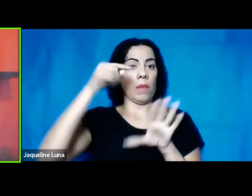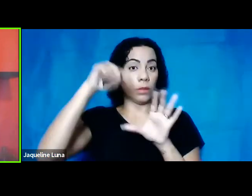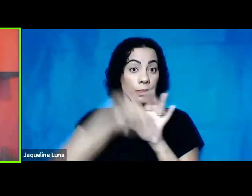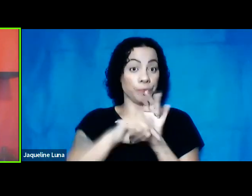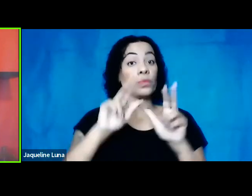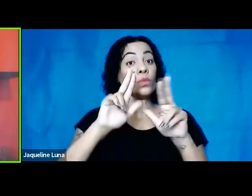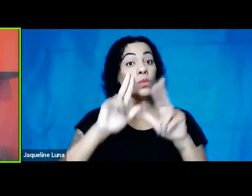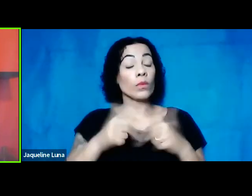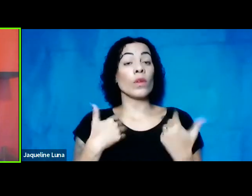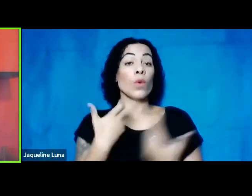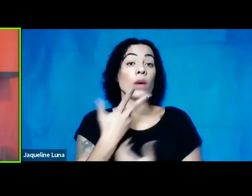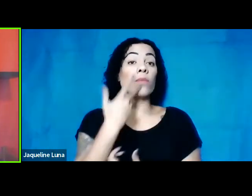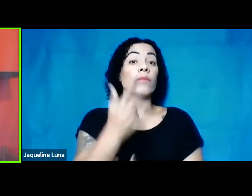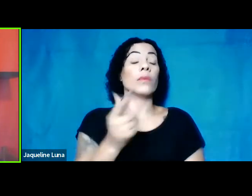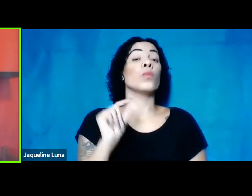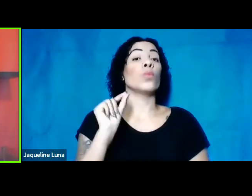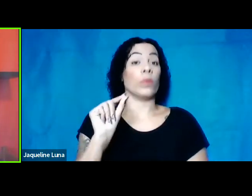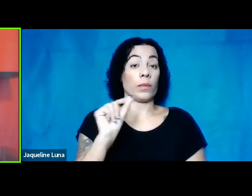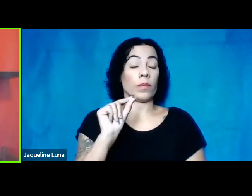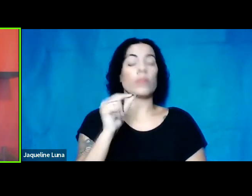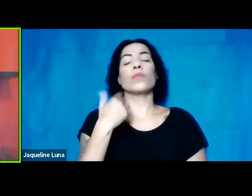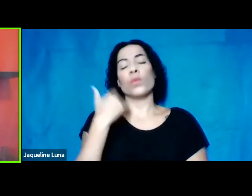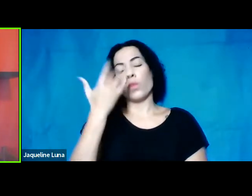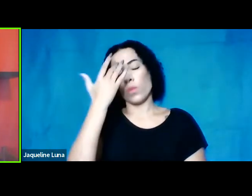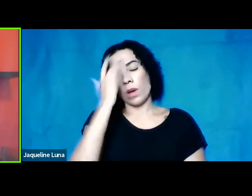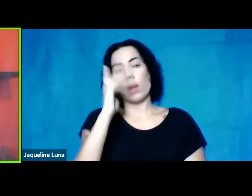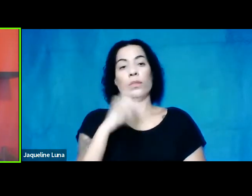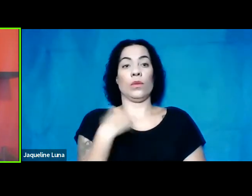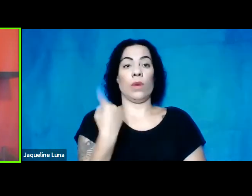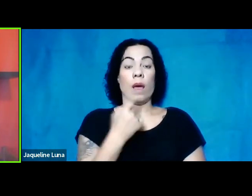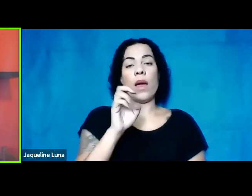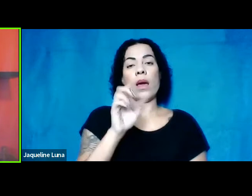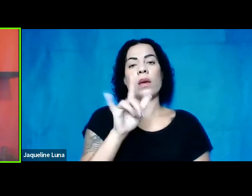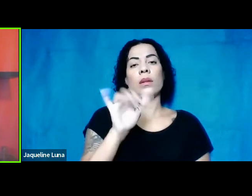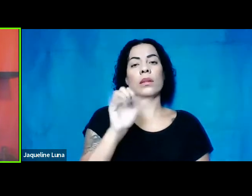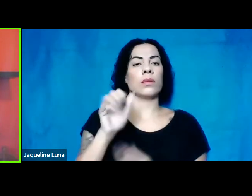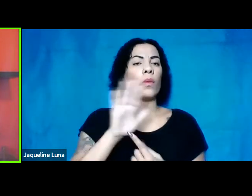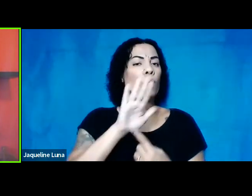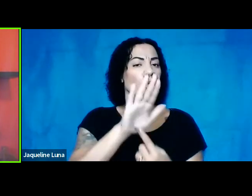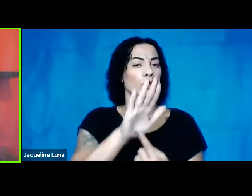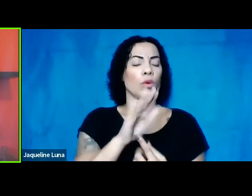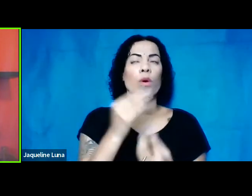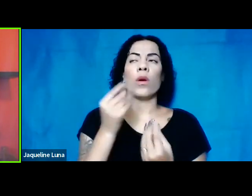então, por fim, que eu acho que Elisa mostrou o quanto a Fiocruz se tornou